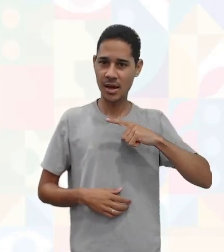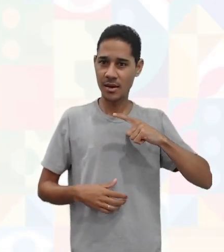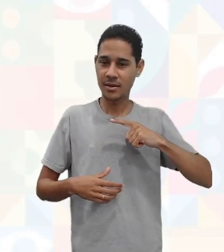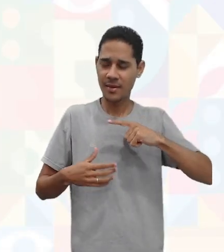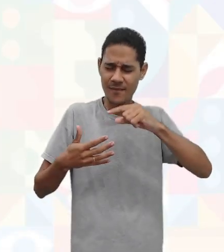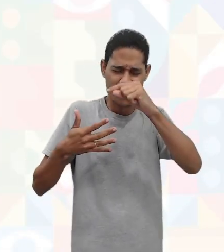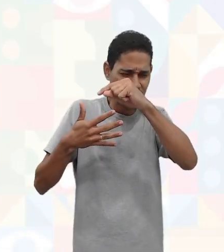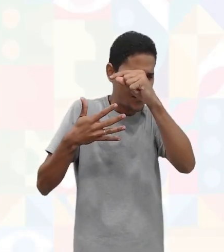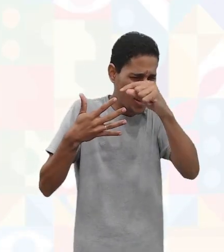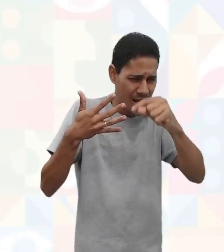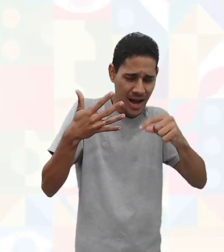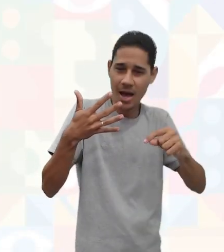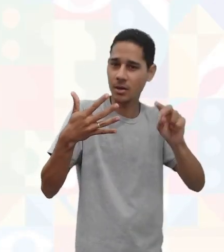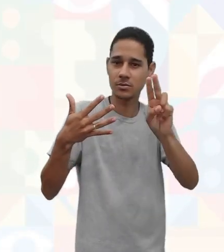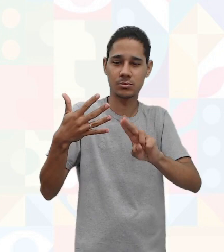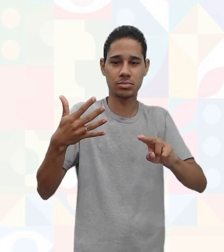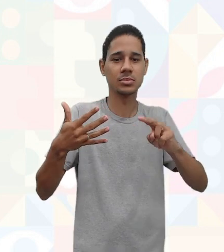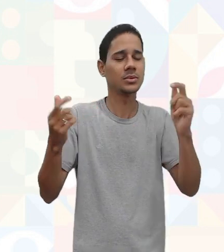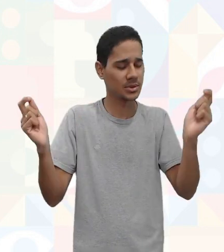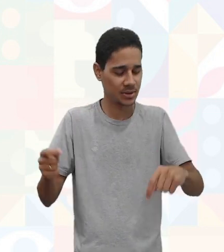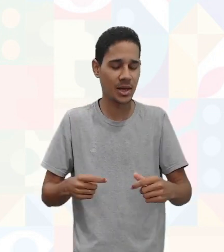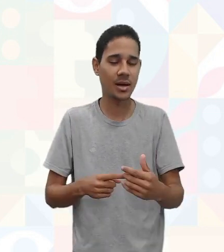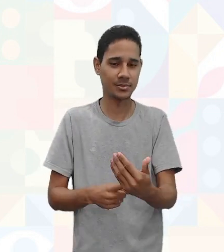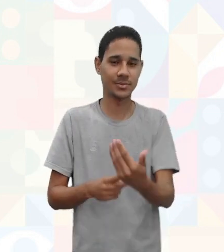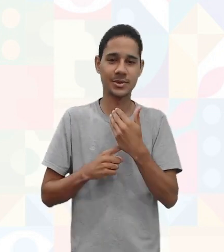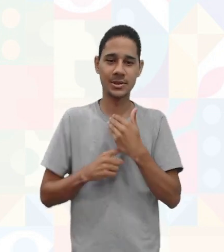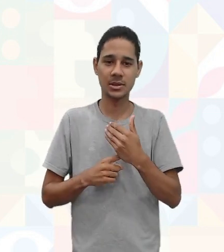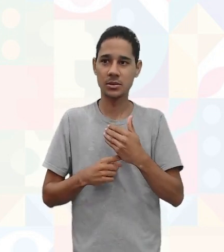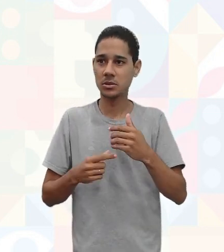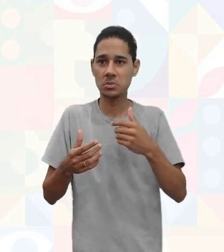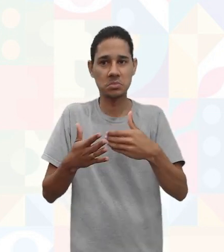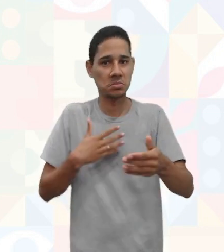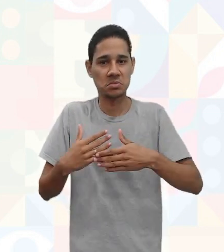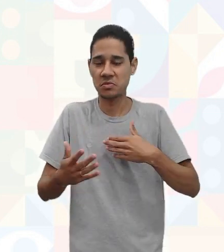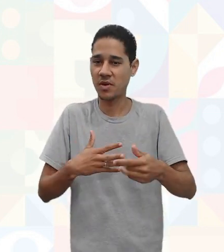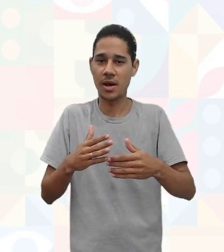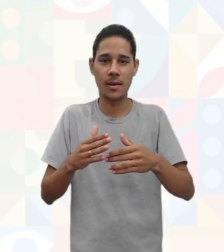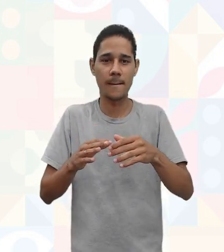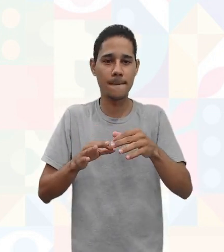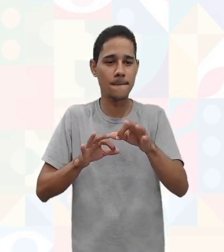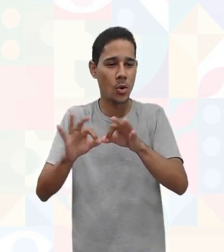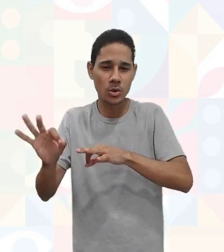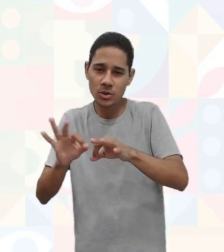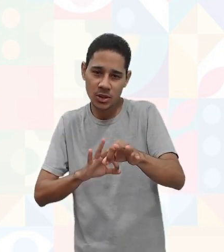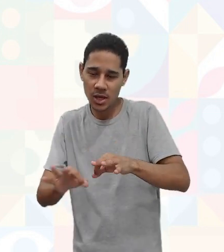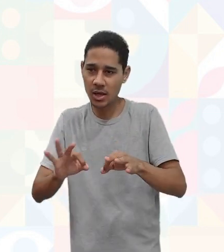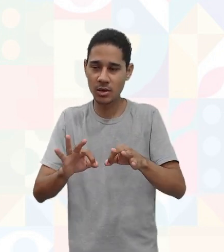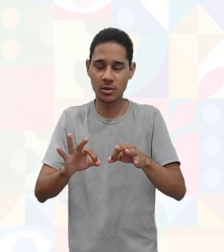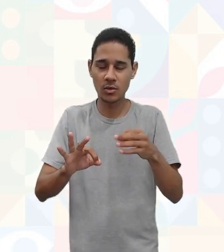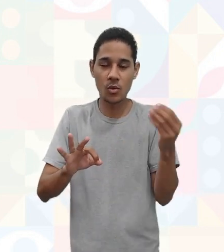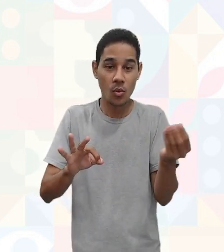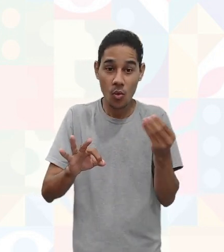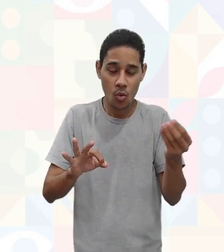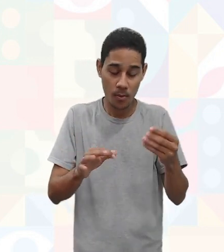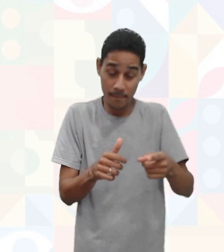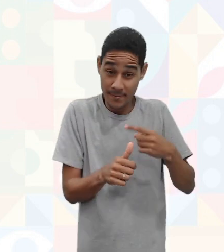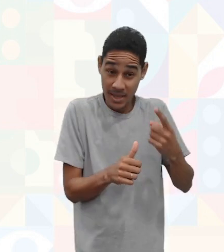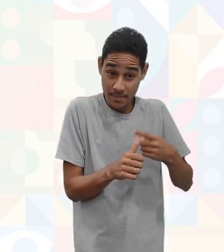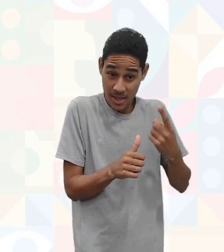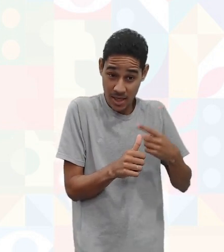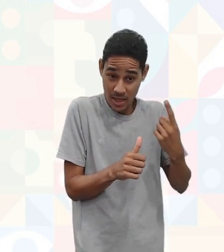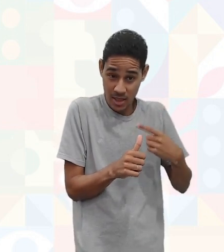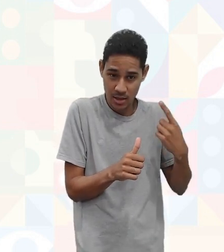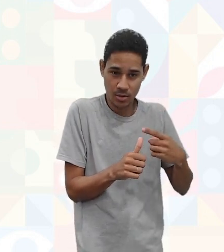recursos e, como todo projeto, independente do seu tamanho, a gente precisa definir o seu escopo, né? O que é escopo? O que é que